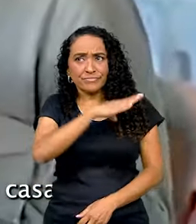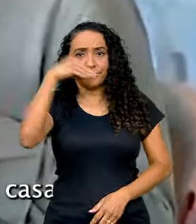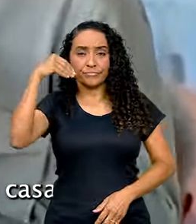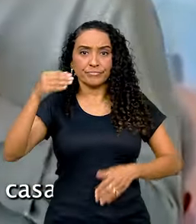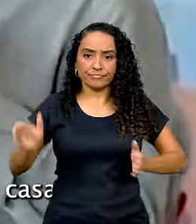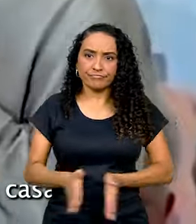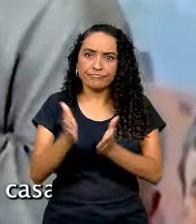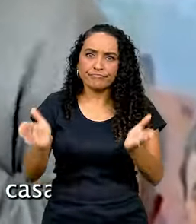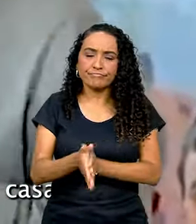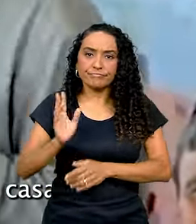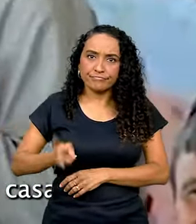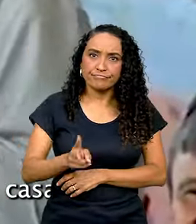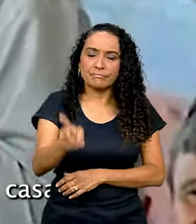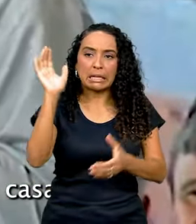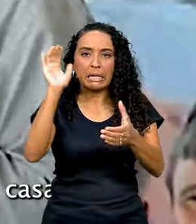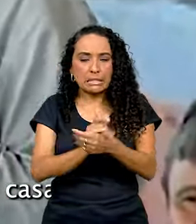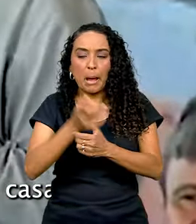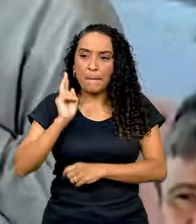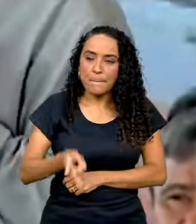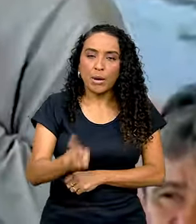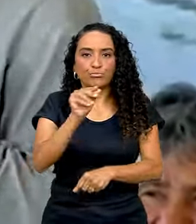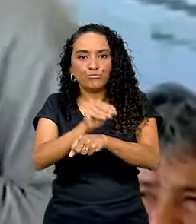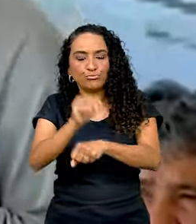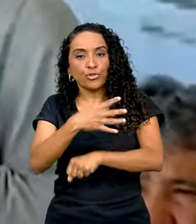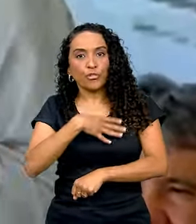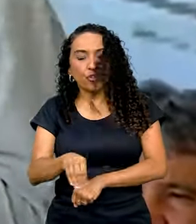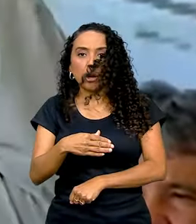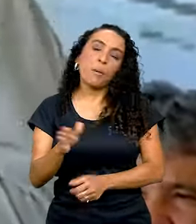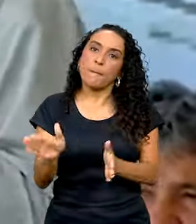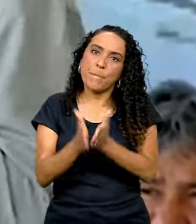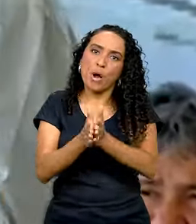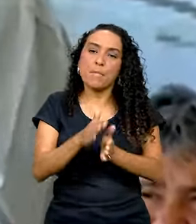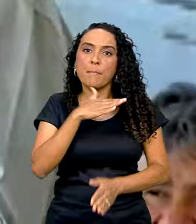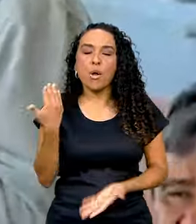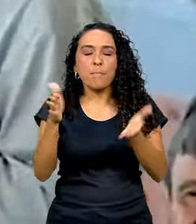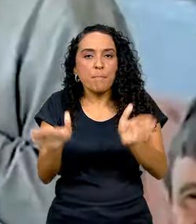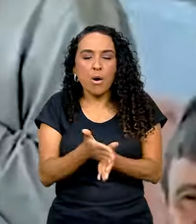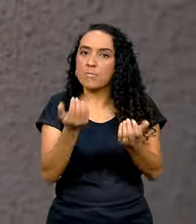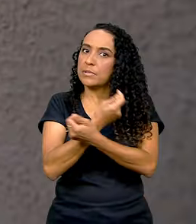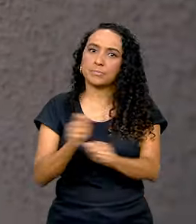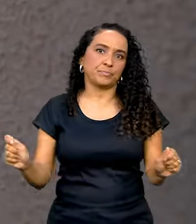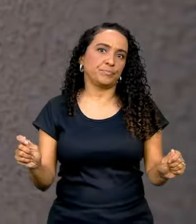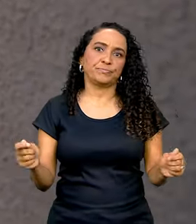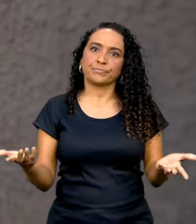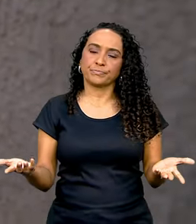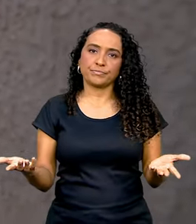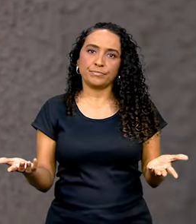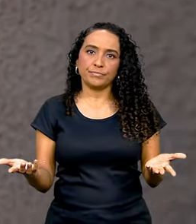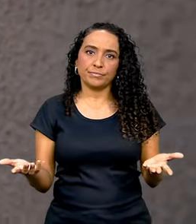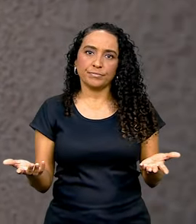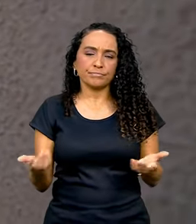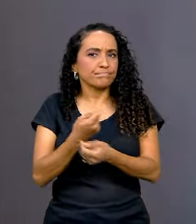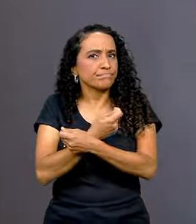adulto ficar pobre quando casar criar os filhos pobres e morrer pobre não é possível